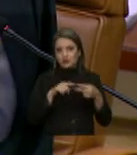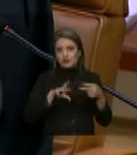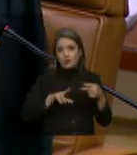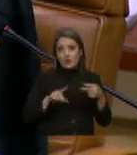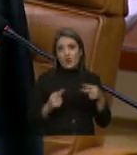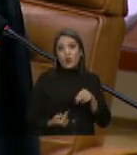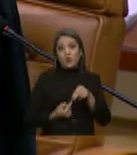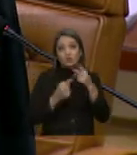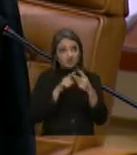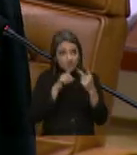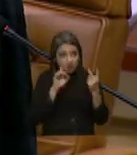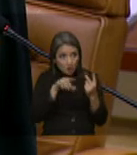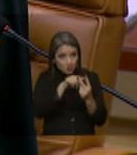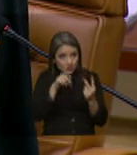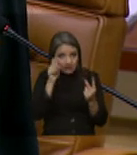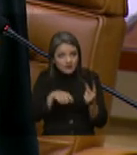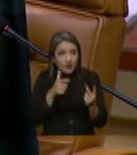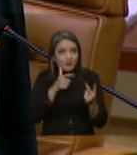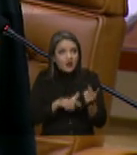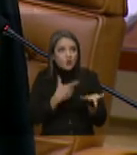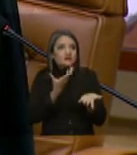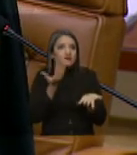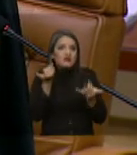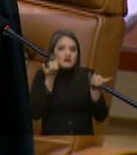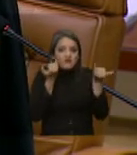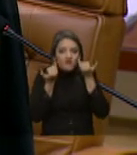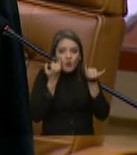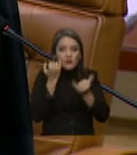é para obtenção de dados telemáticos